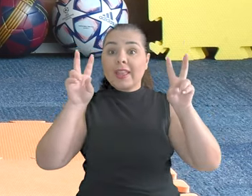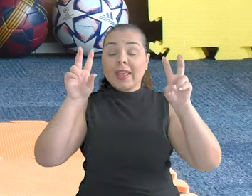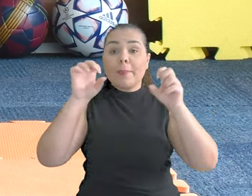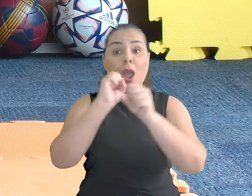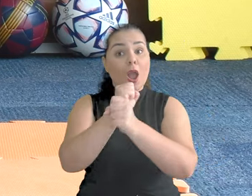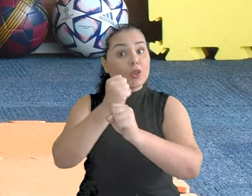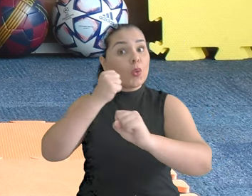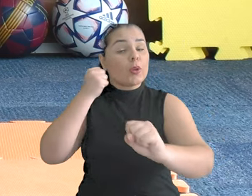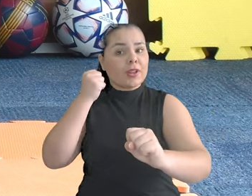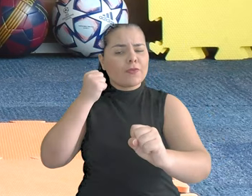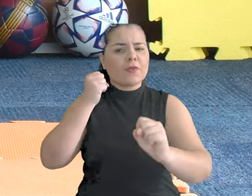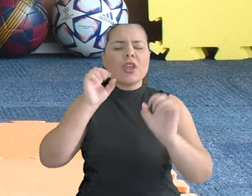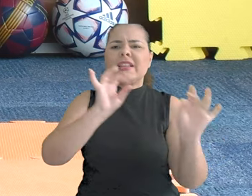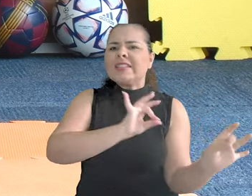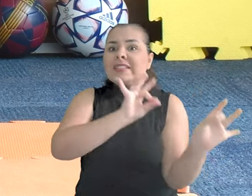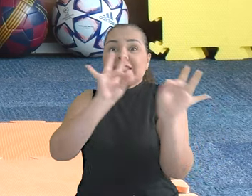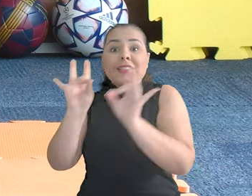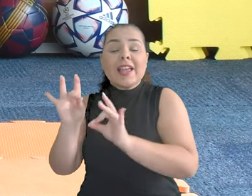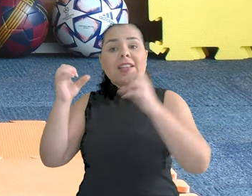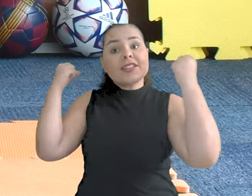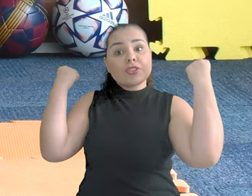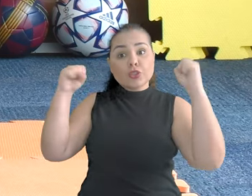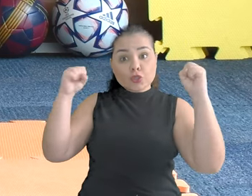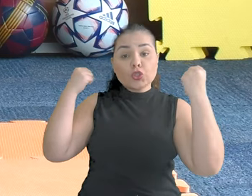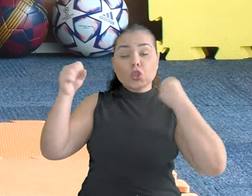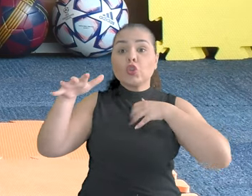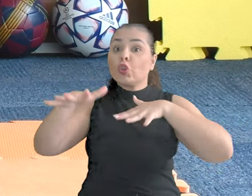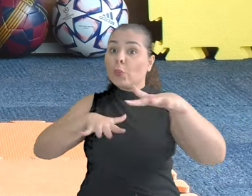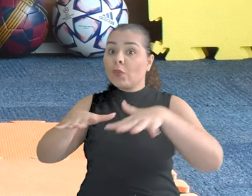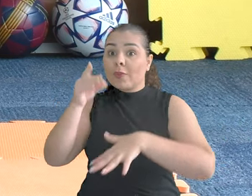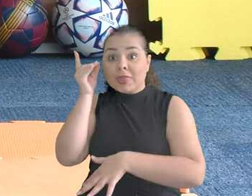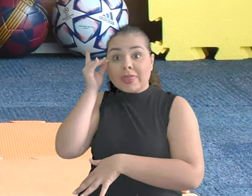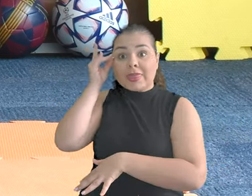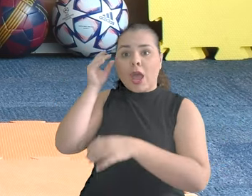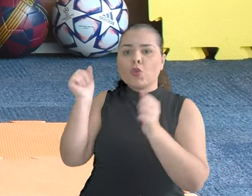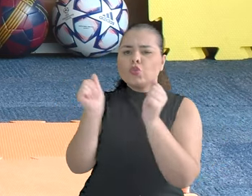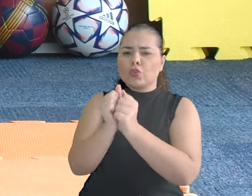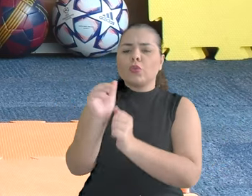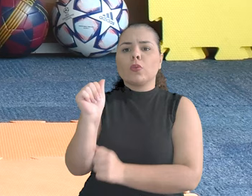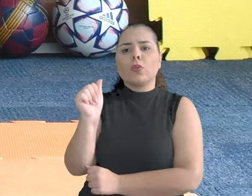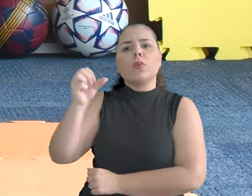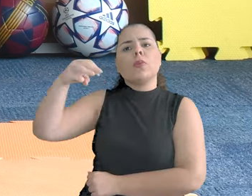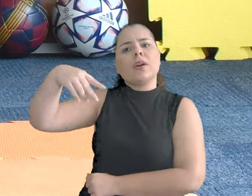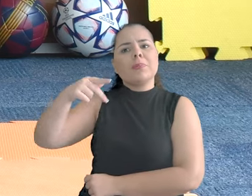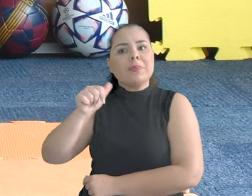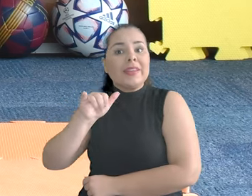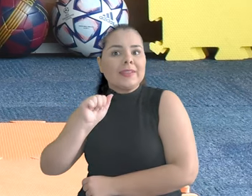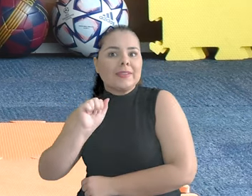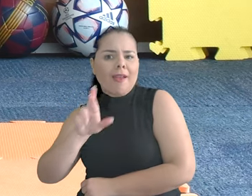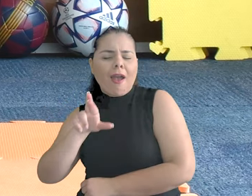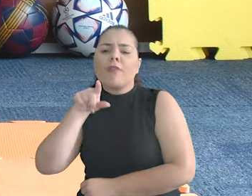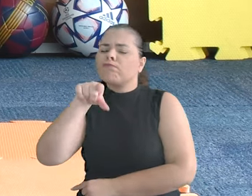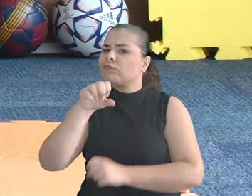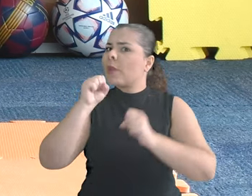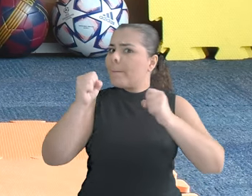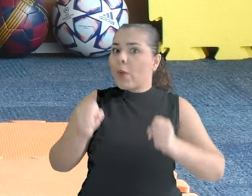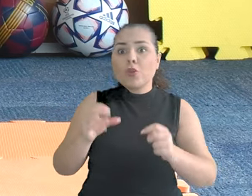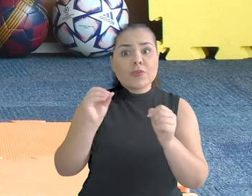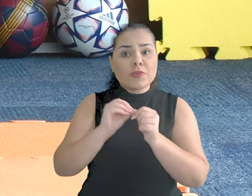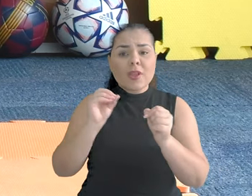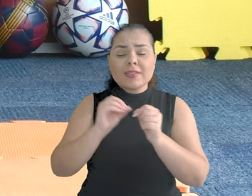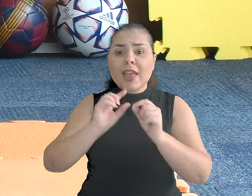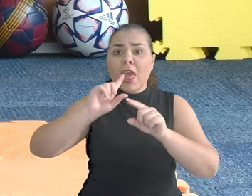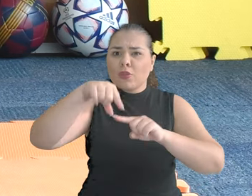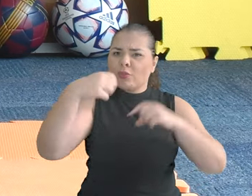da série de exercícios do Movimento Down mais ampliar. E você pode fazer depois de todos